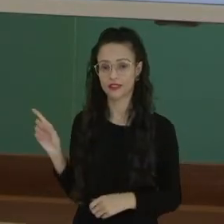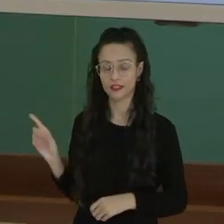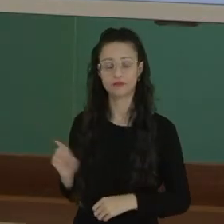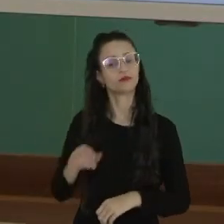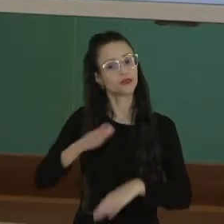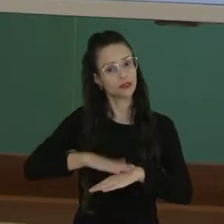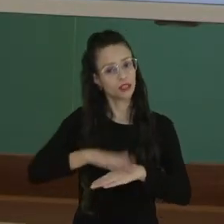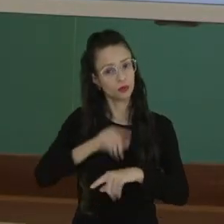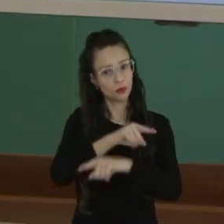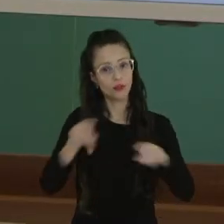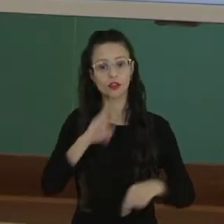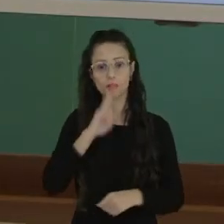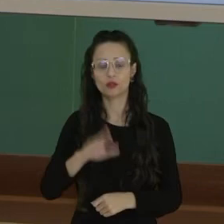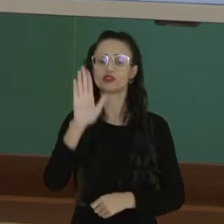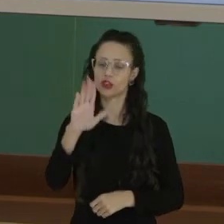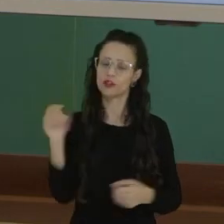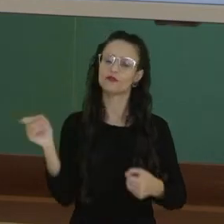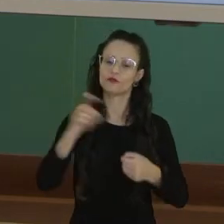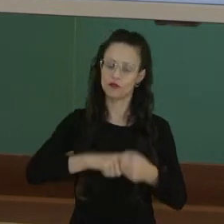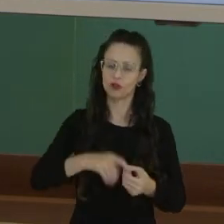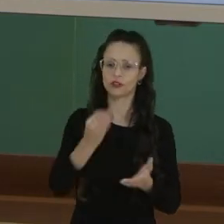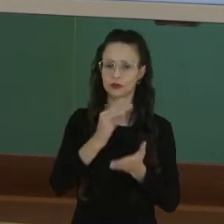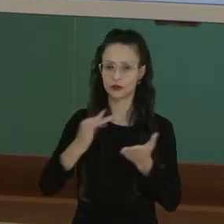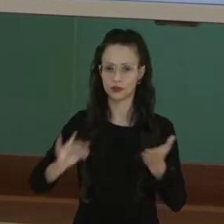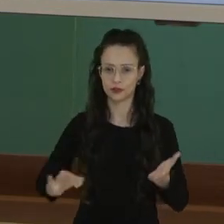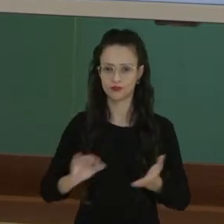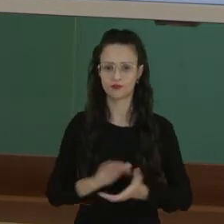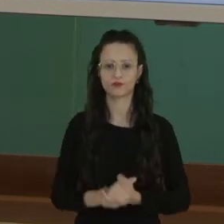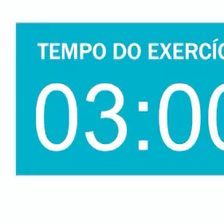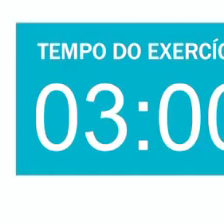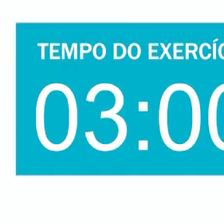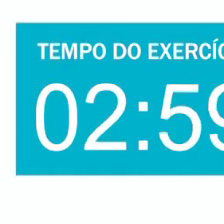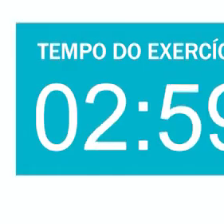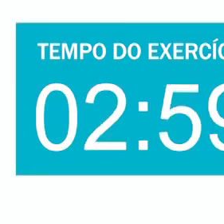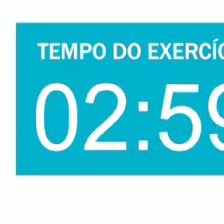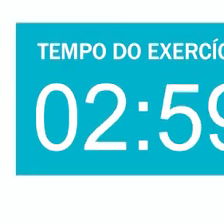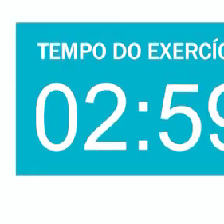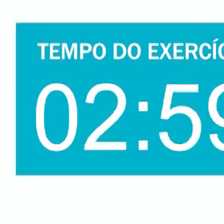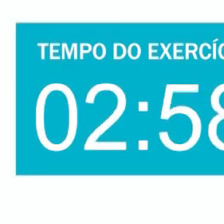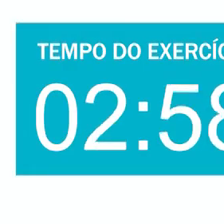para vocês e daqui a pouco a gente responde essa questão.